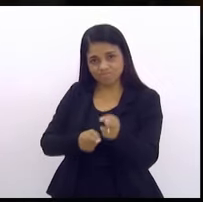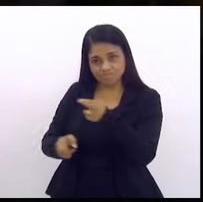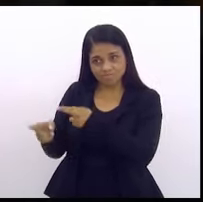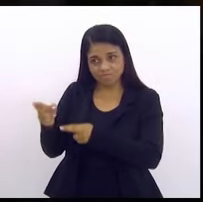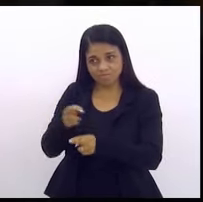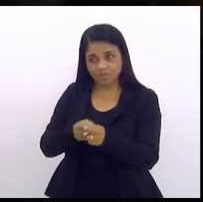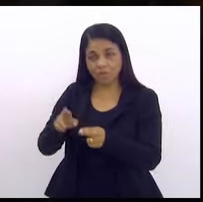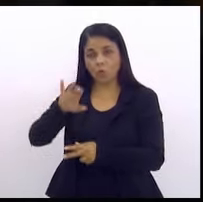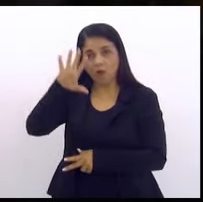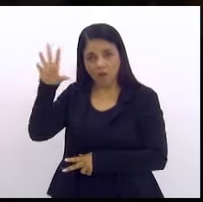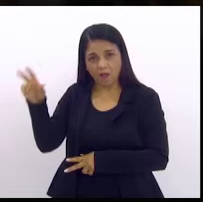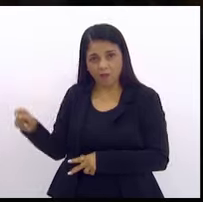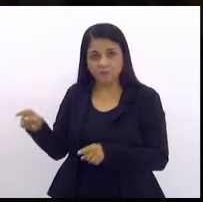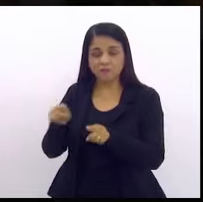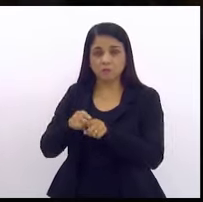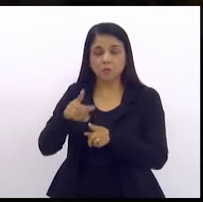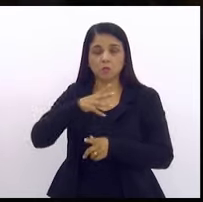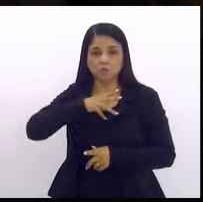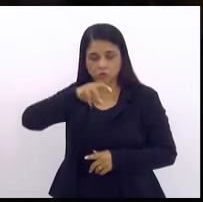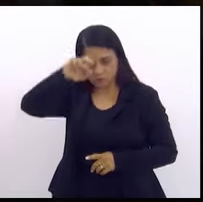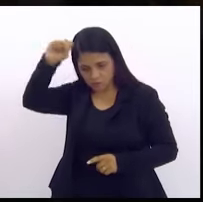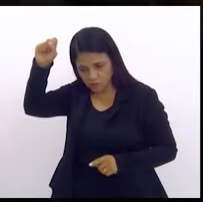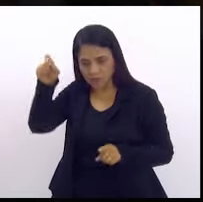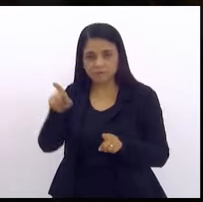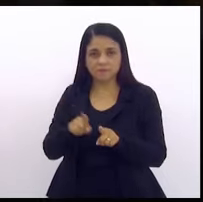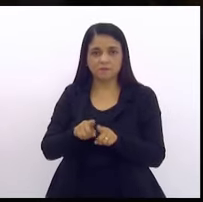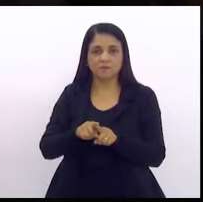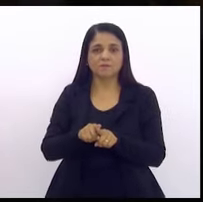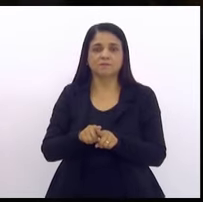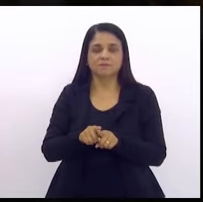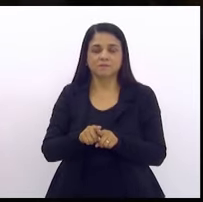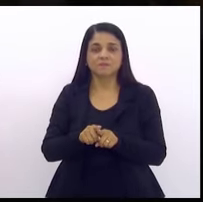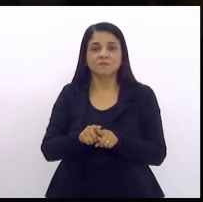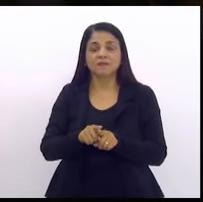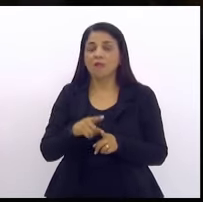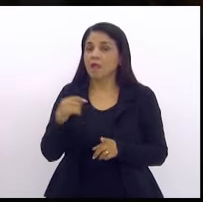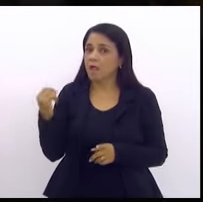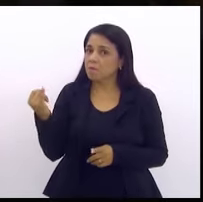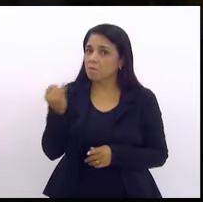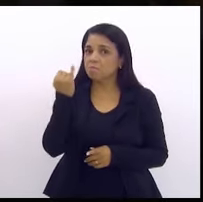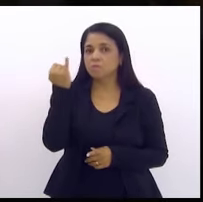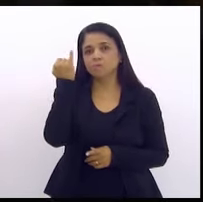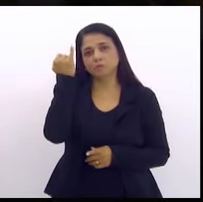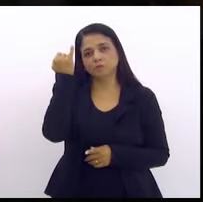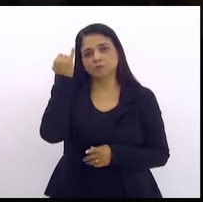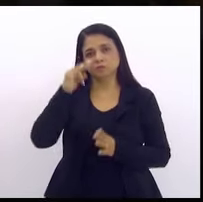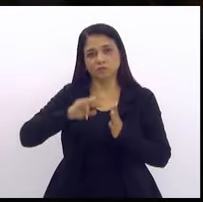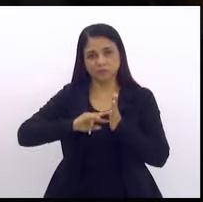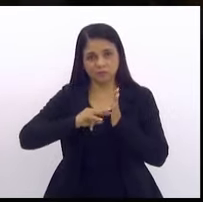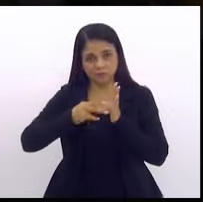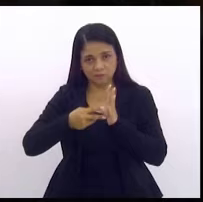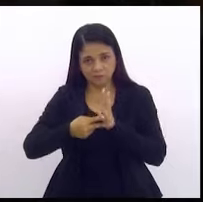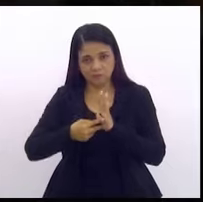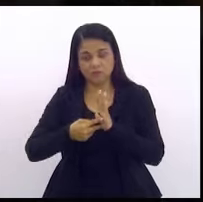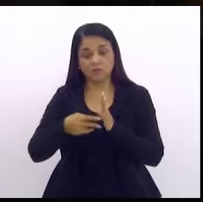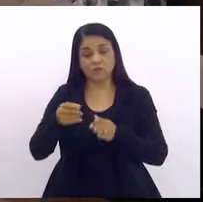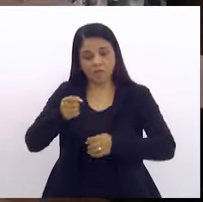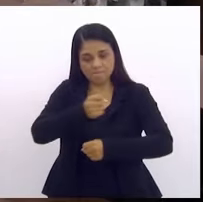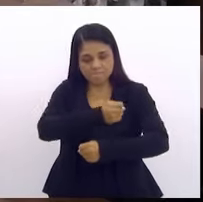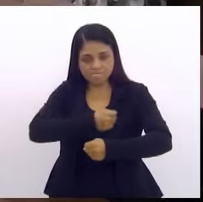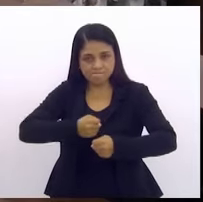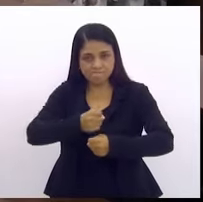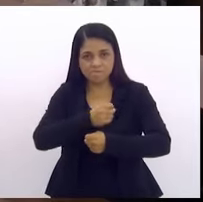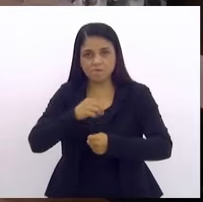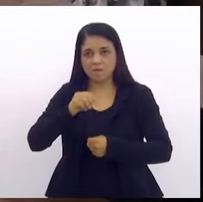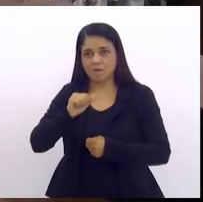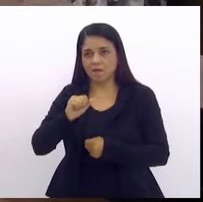relação, inclusive, com os orixás. Então, nesse sentido, é fundamental que a forma de fazer o acarajé